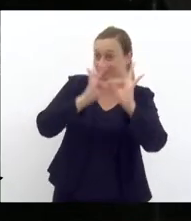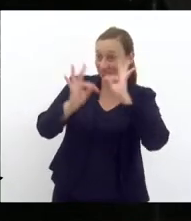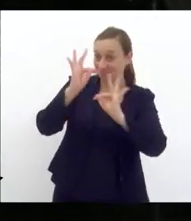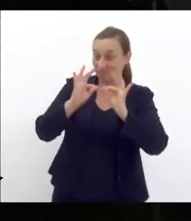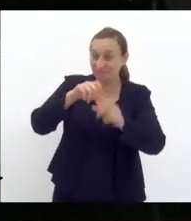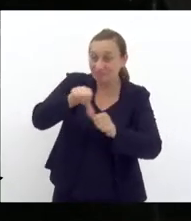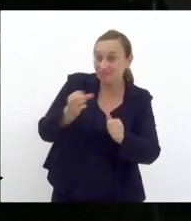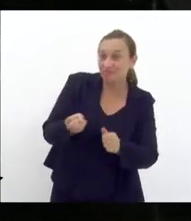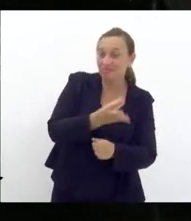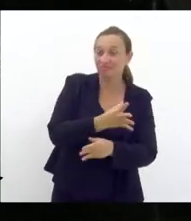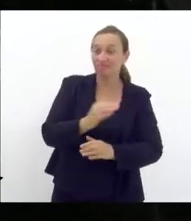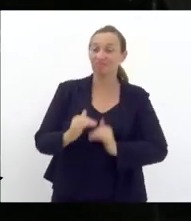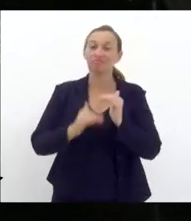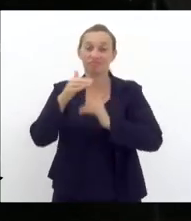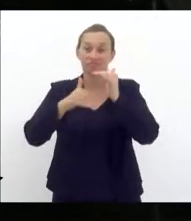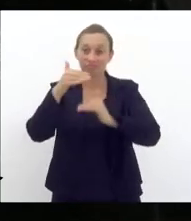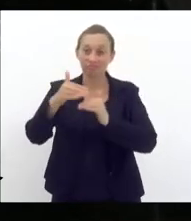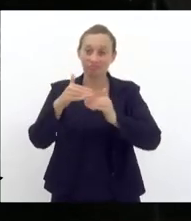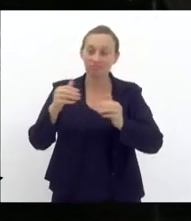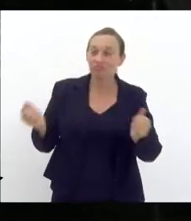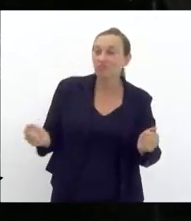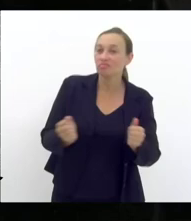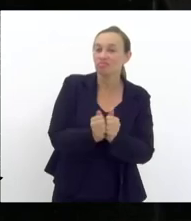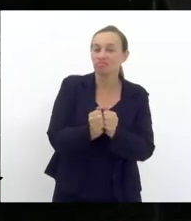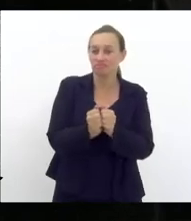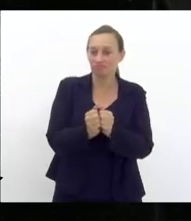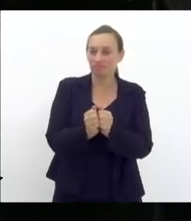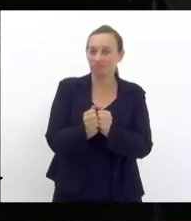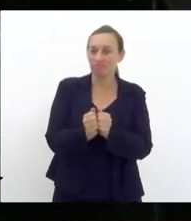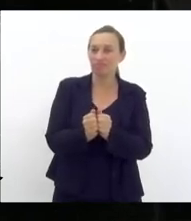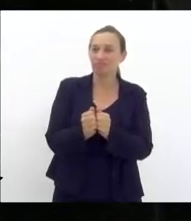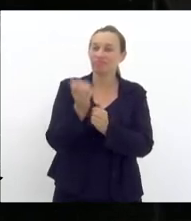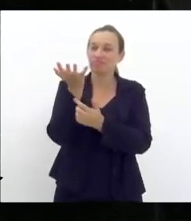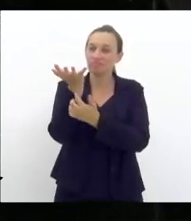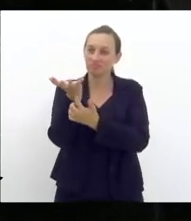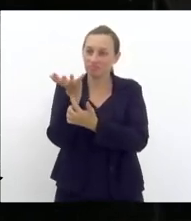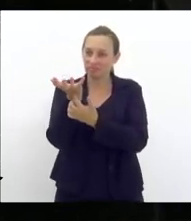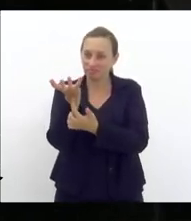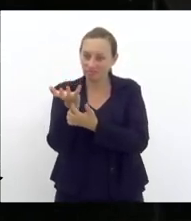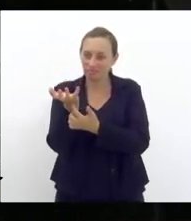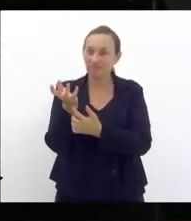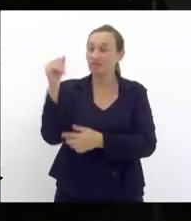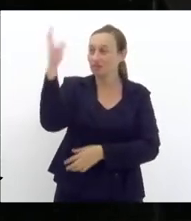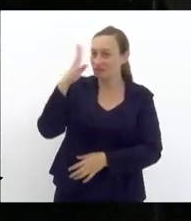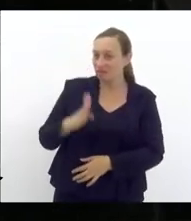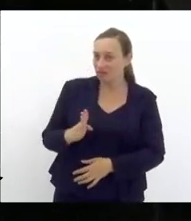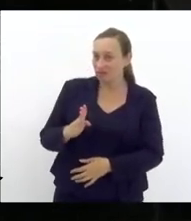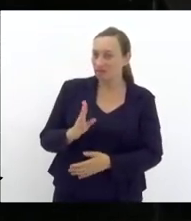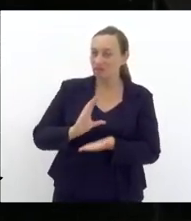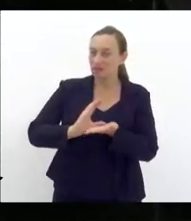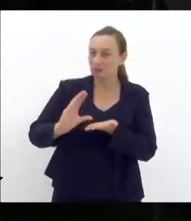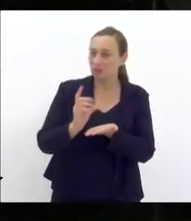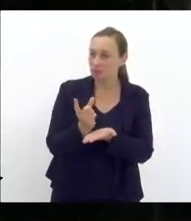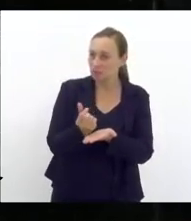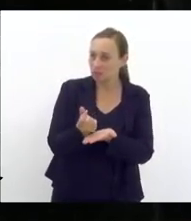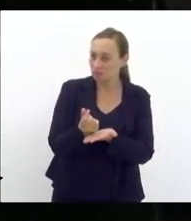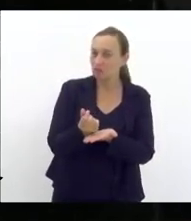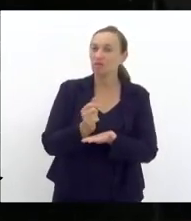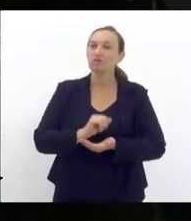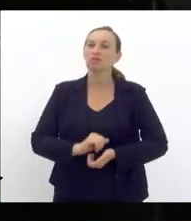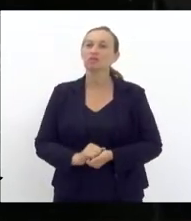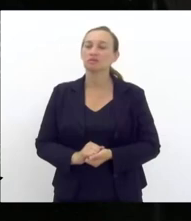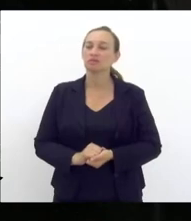inovação além do desenvolvimento conjunto é sobre satélites brasileiros e recursos de recursos terrestres